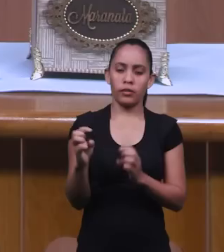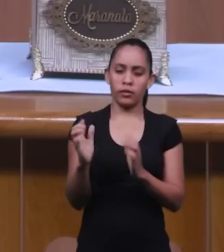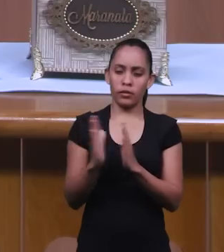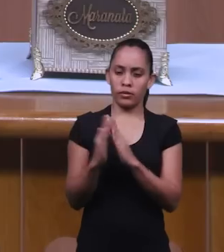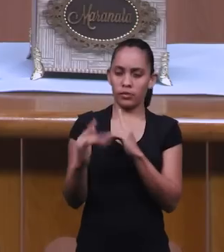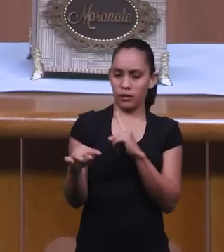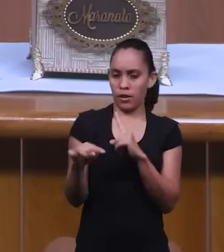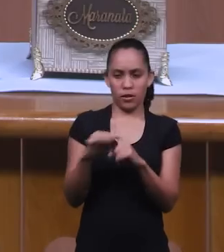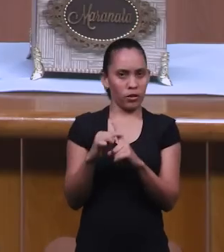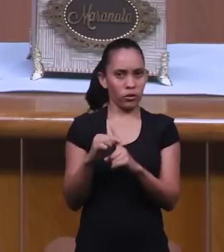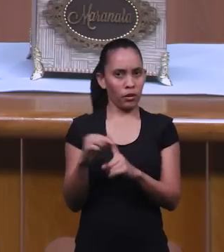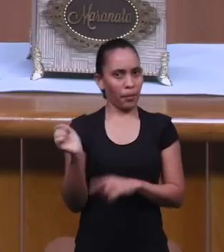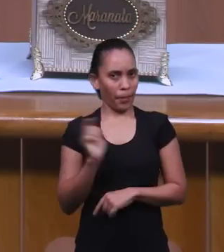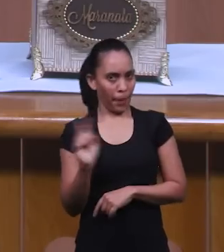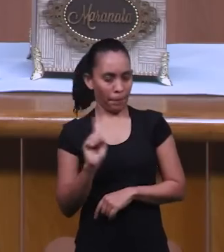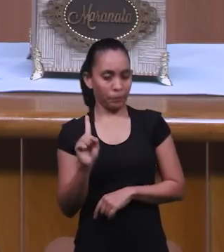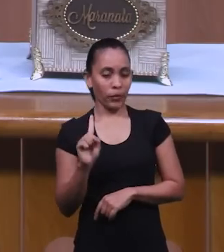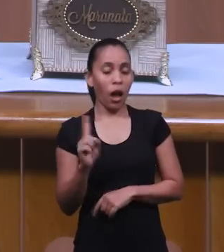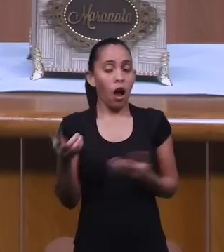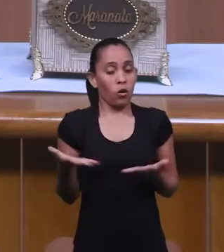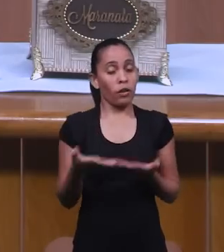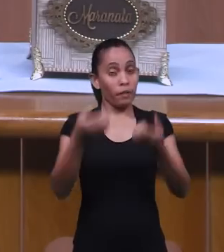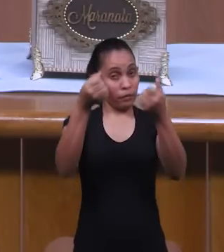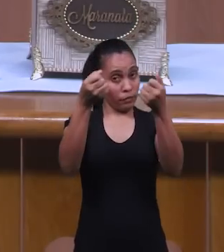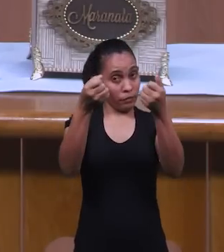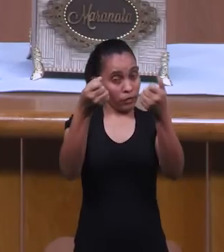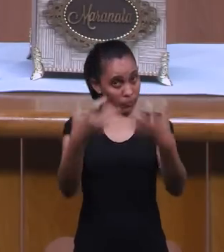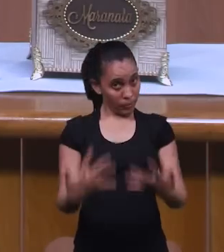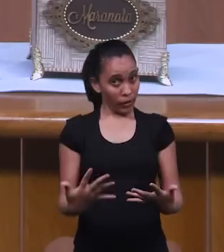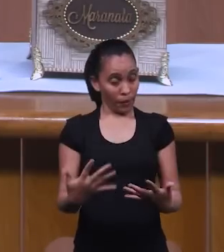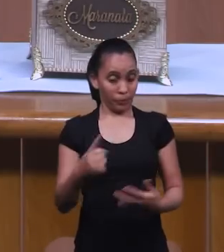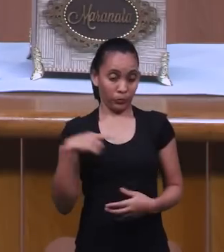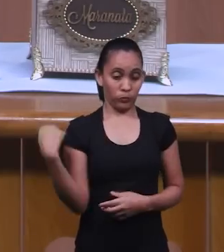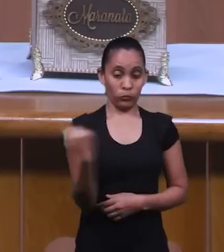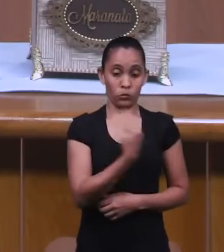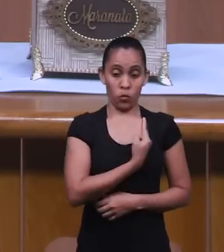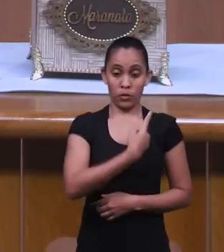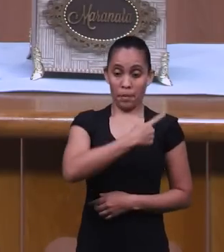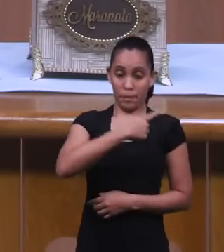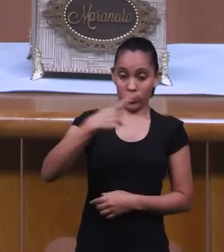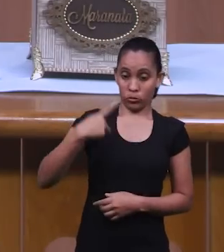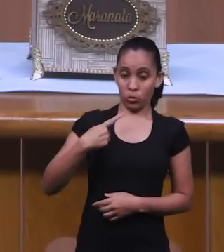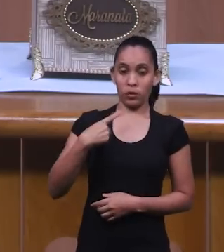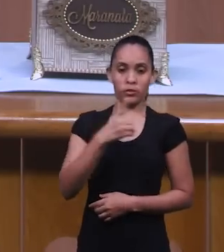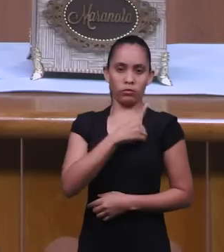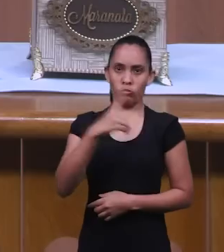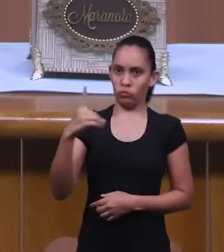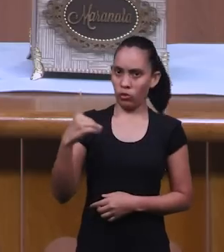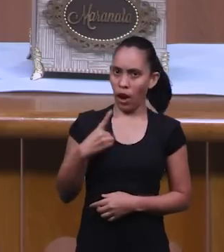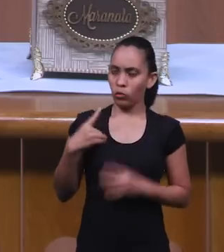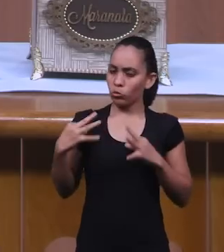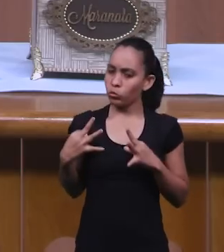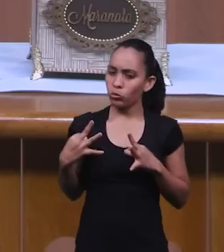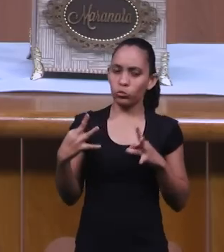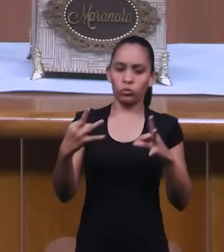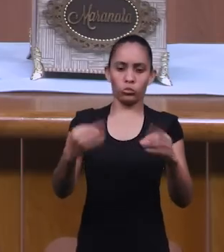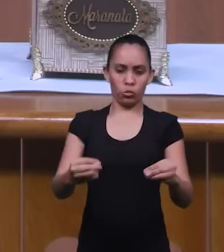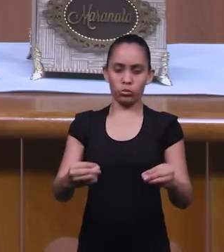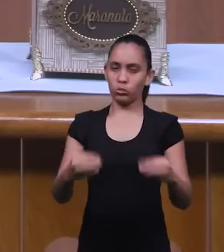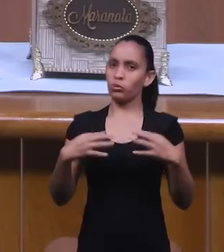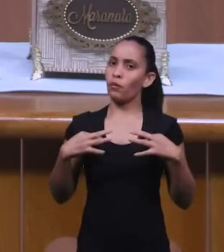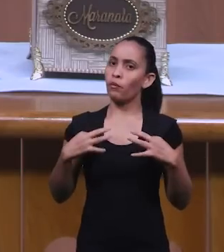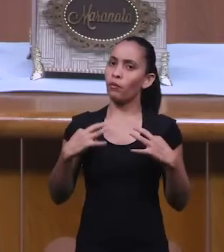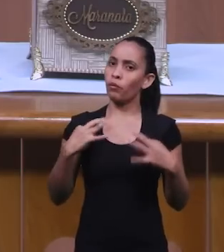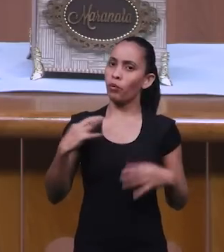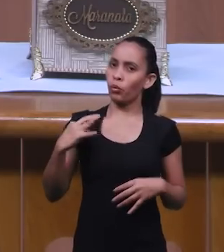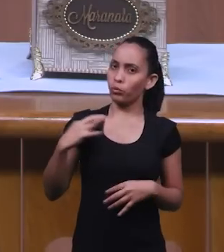vamos dizer como funcionamos. Nós todos, os pastores da igreja, diáconos, membros, todos são